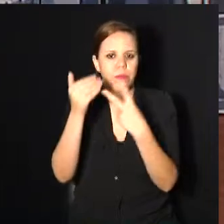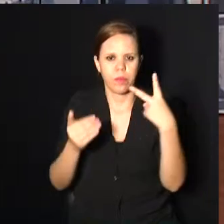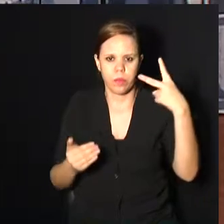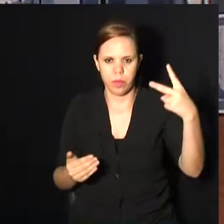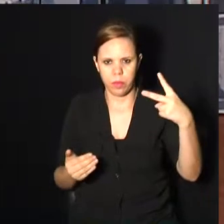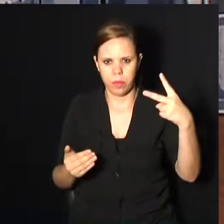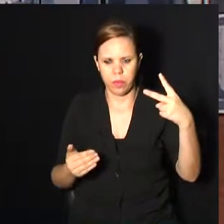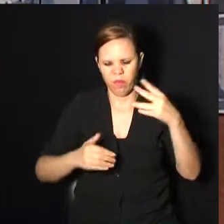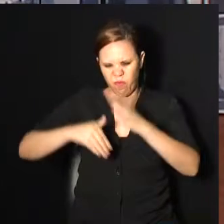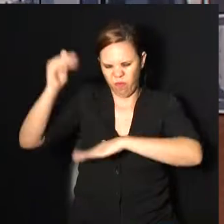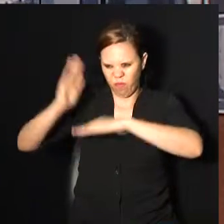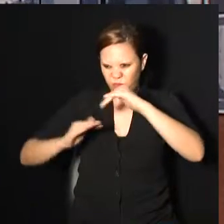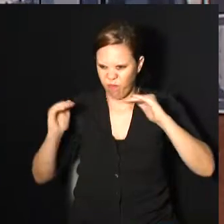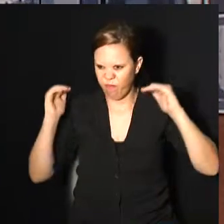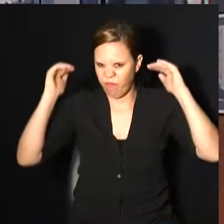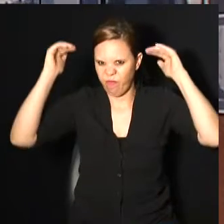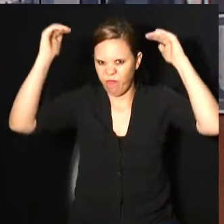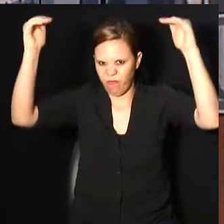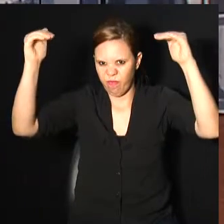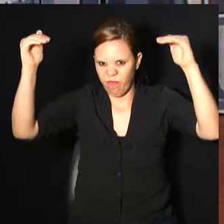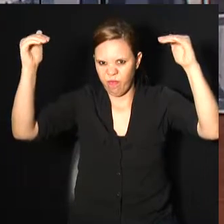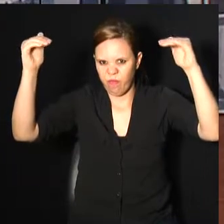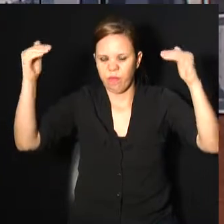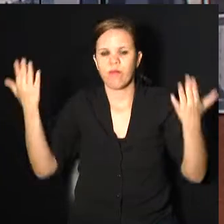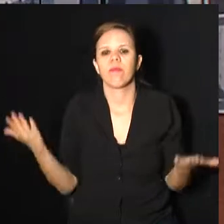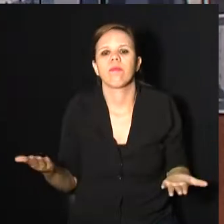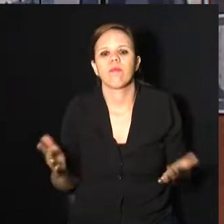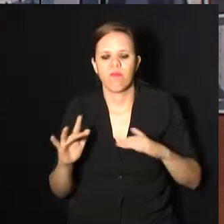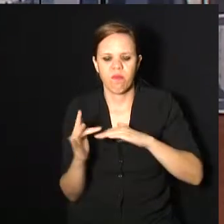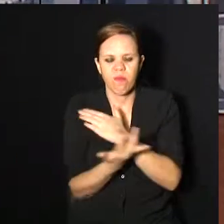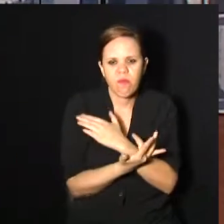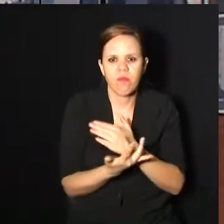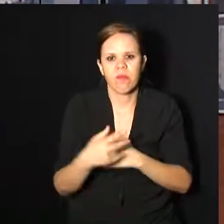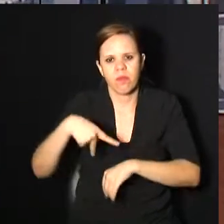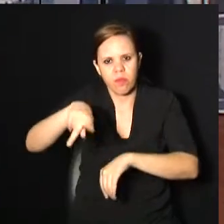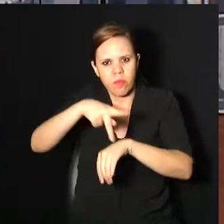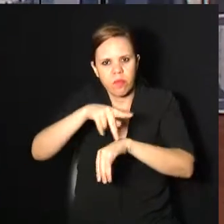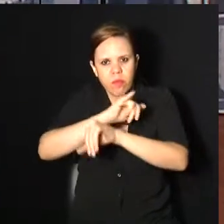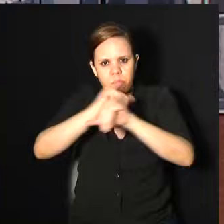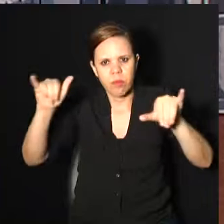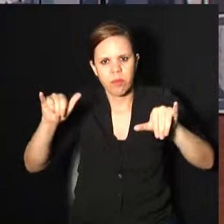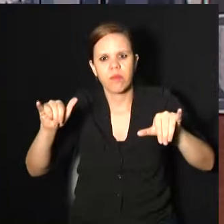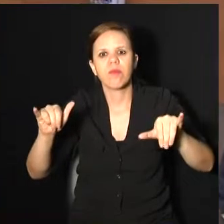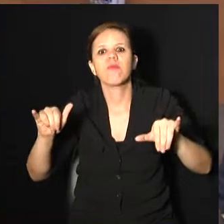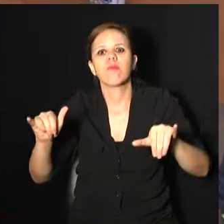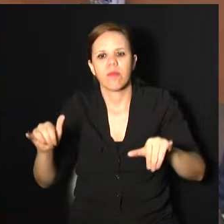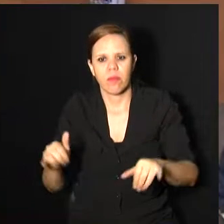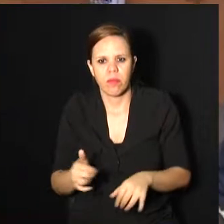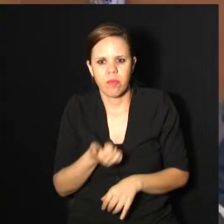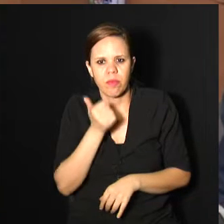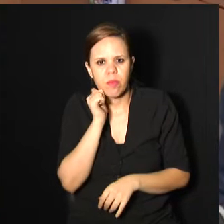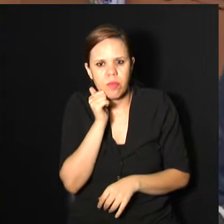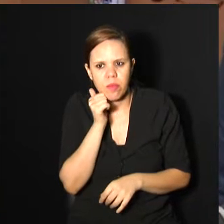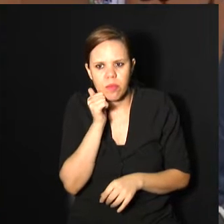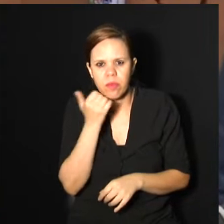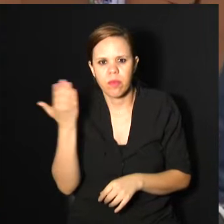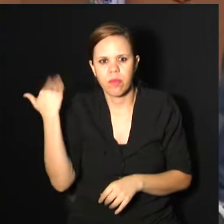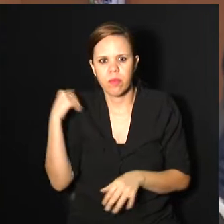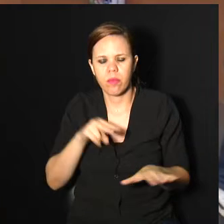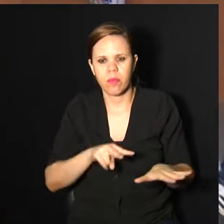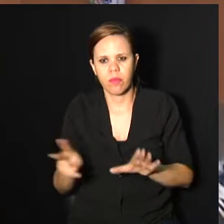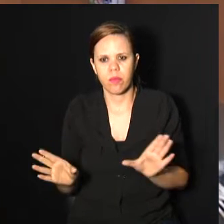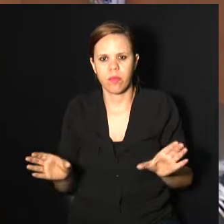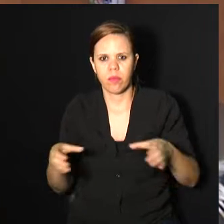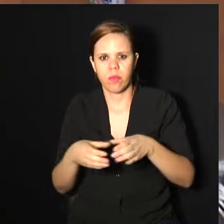maiores especialistas e blogueiros do país para falar sobre divulgação científica. Na última semana, a